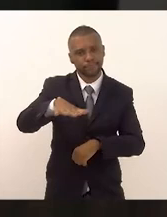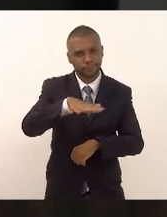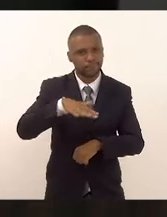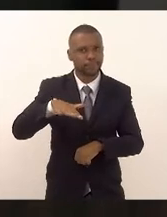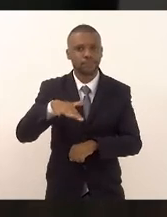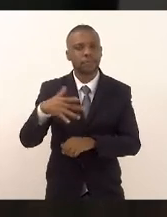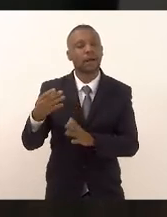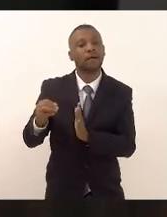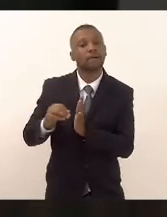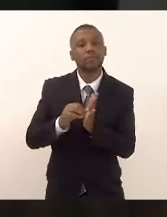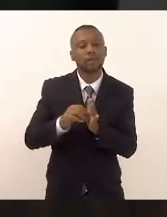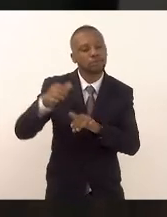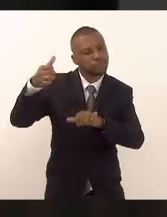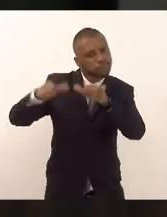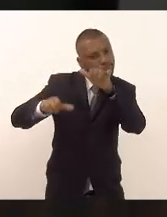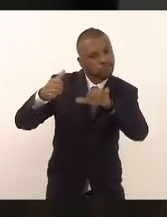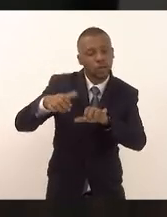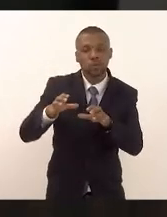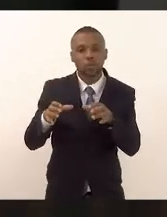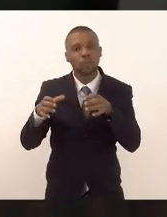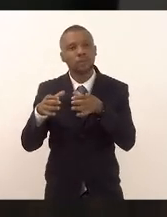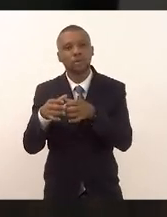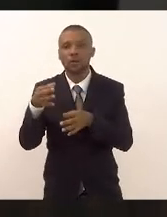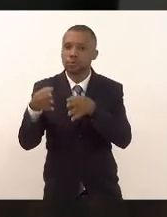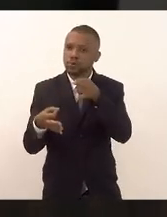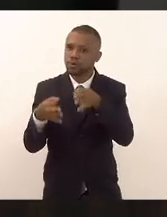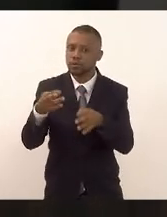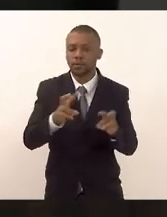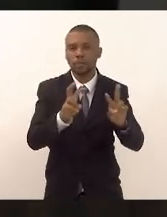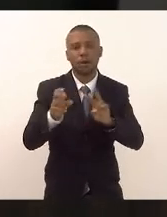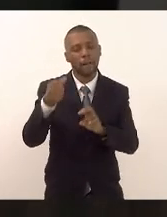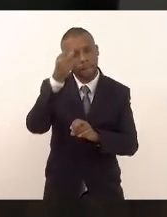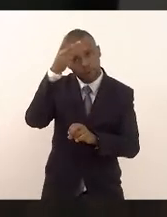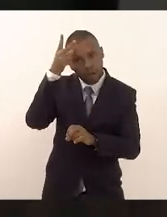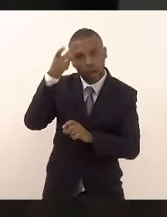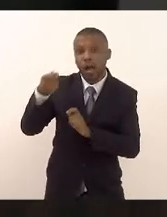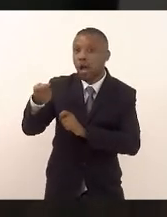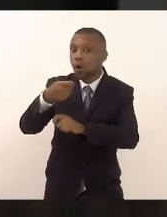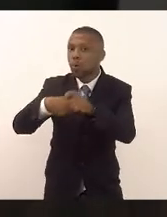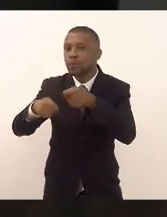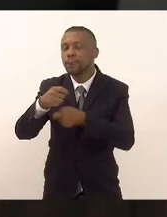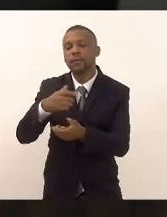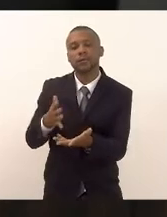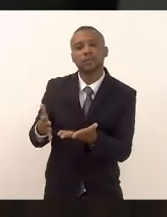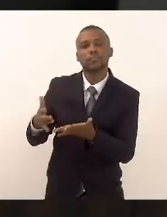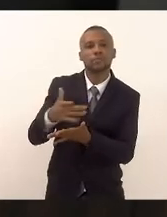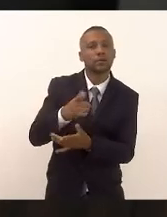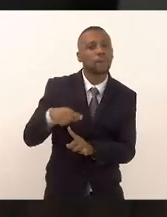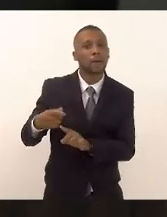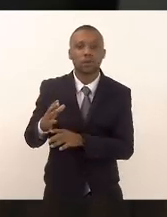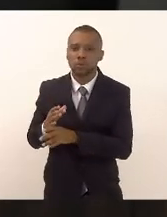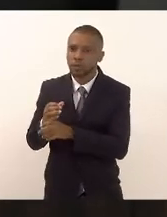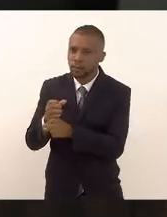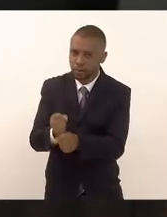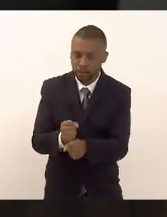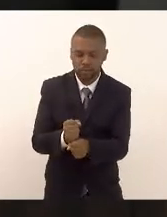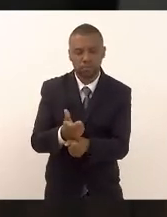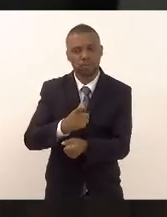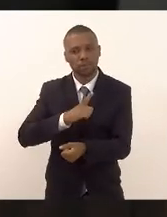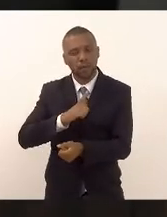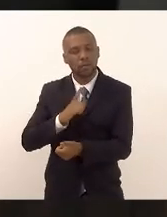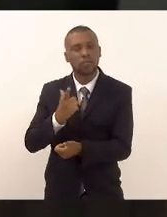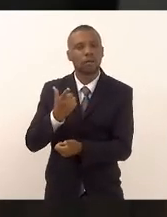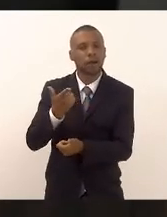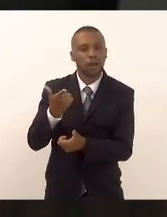Pendendo de pareceres das comissões de Constituição, Justiça, Assuntos Municipais, Desenvolvimento Regional, Economia, Tributação e Orçamento. Permite parecer pela Comissão de